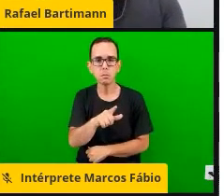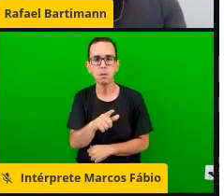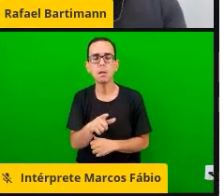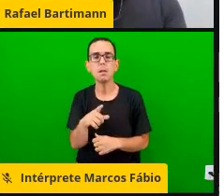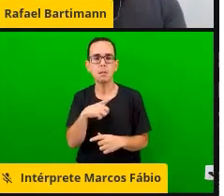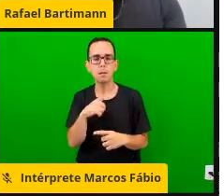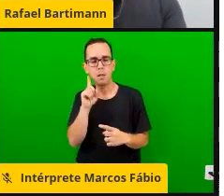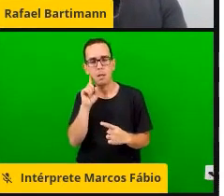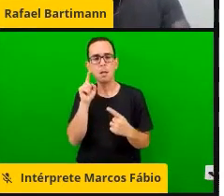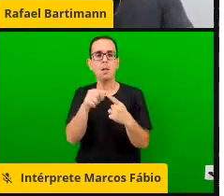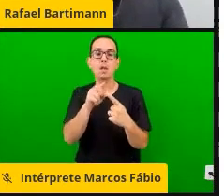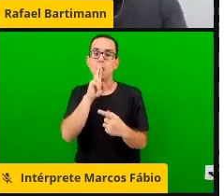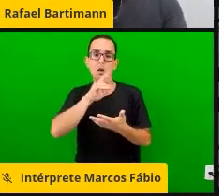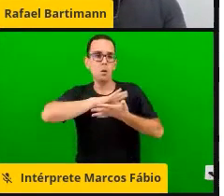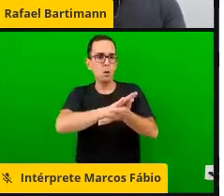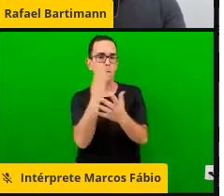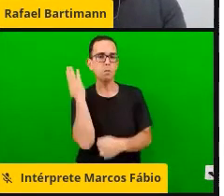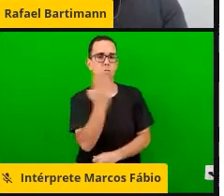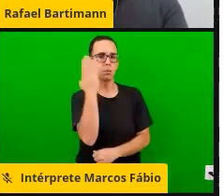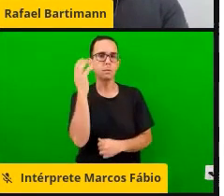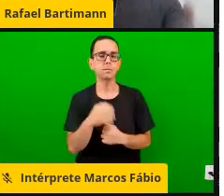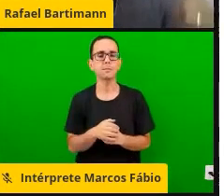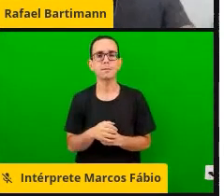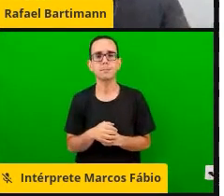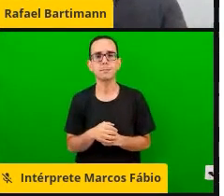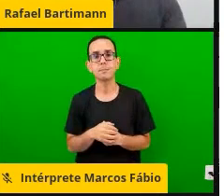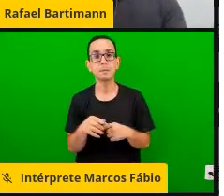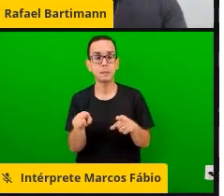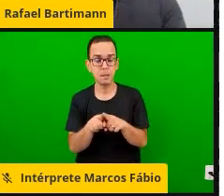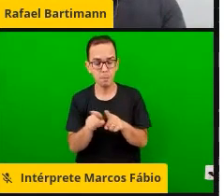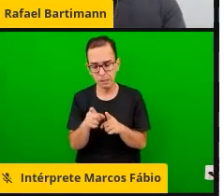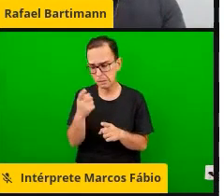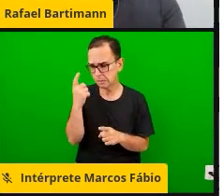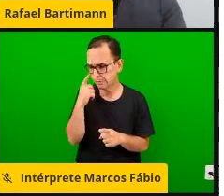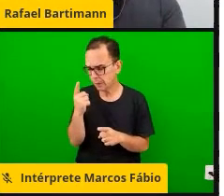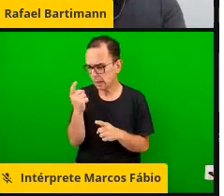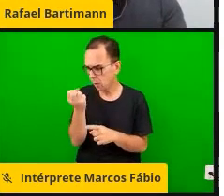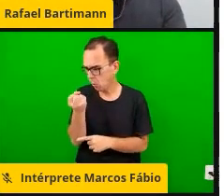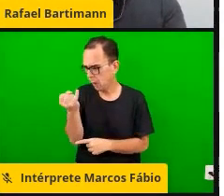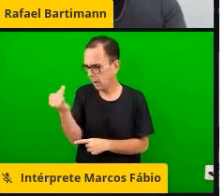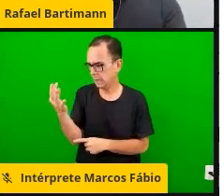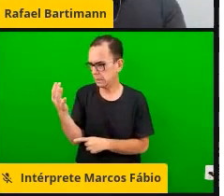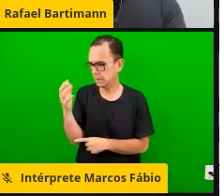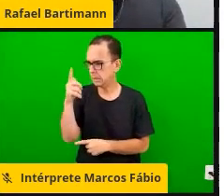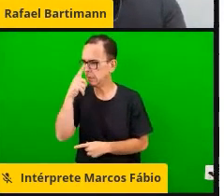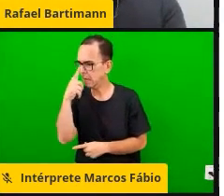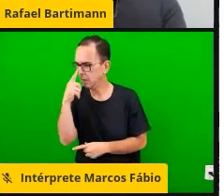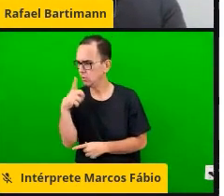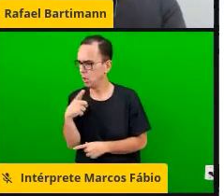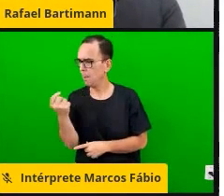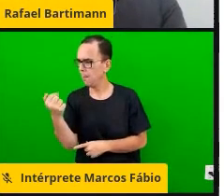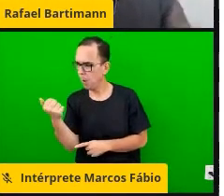deu resultado. Né? Então, mesmo com um número bastante reduzido de soldados, os gregos acabam vencendo ali o